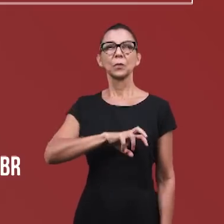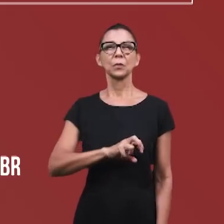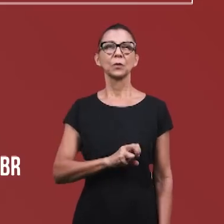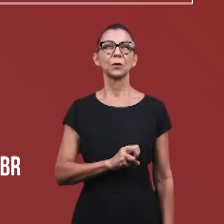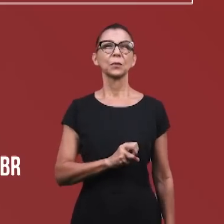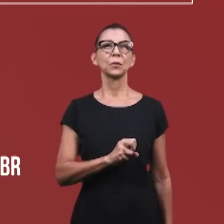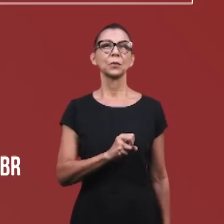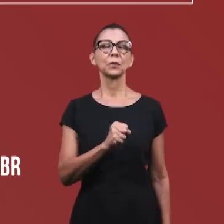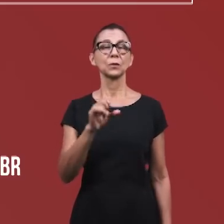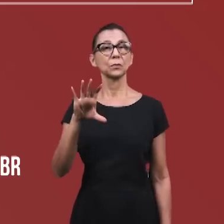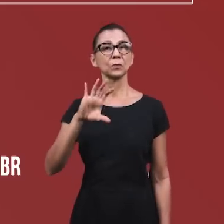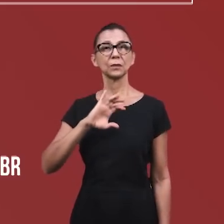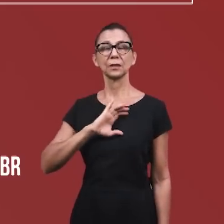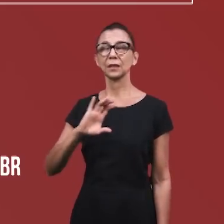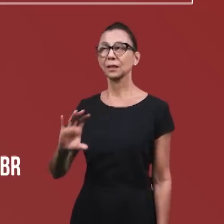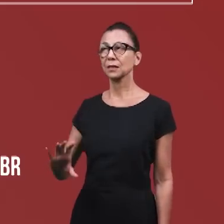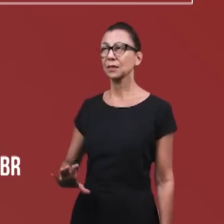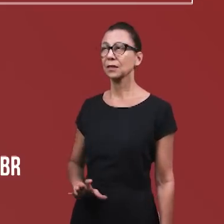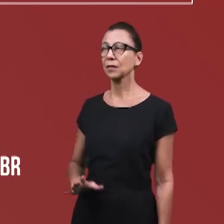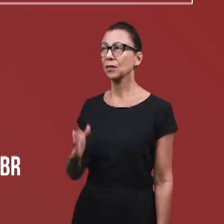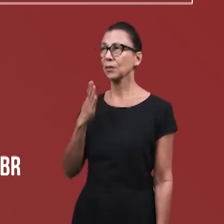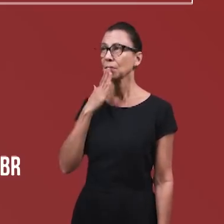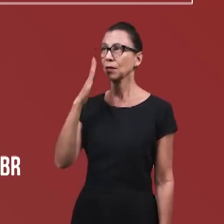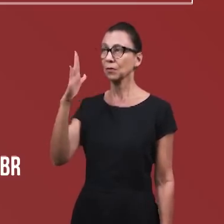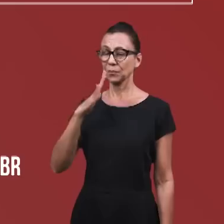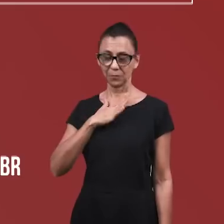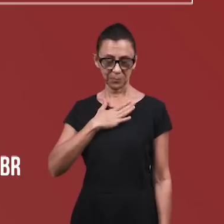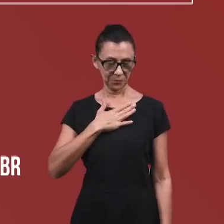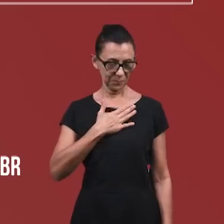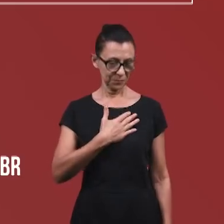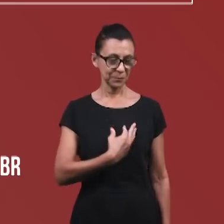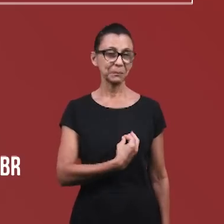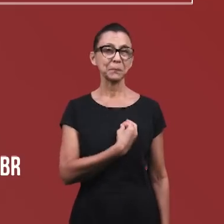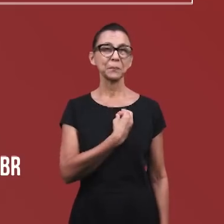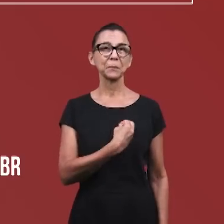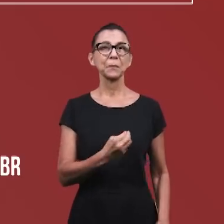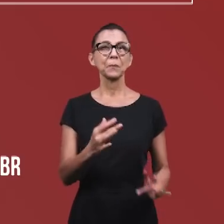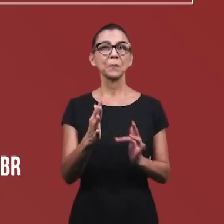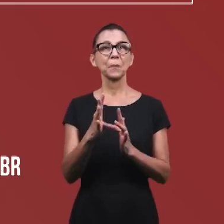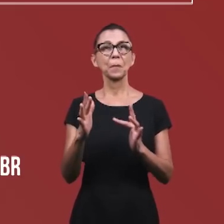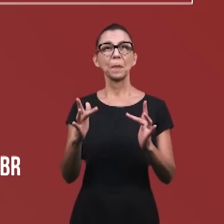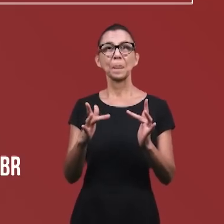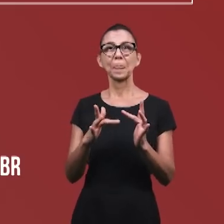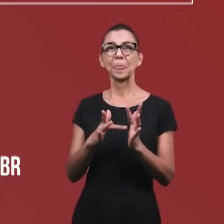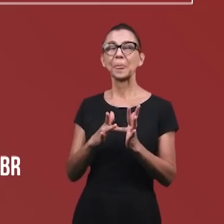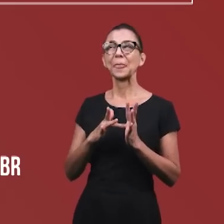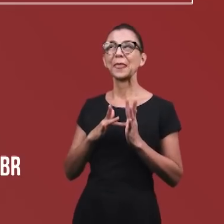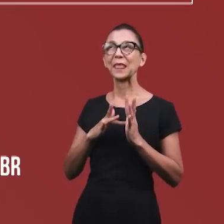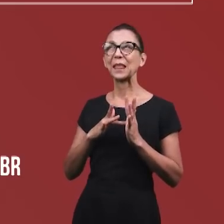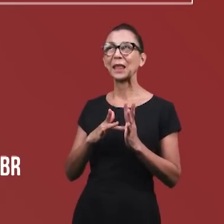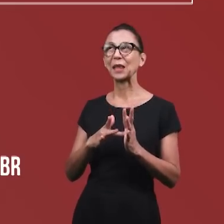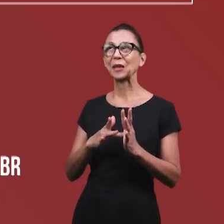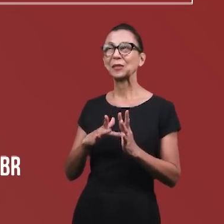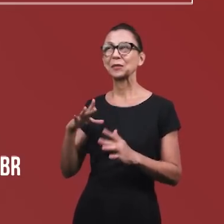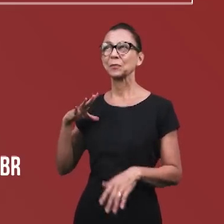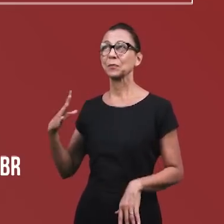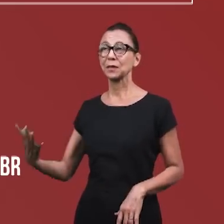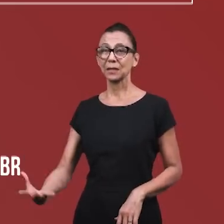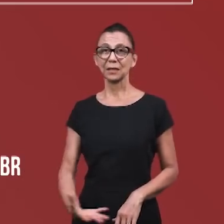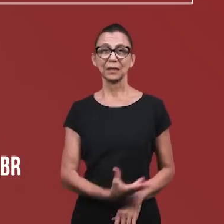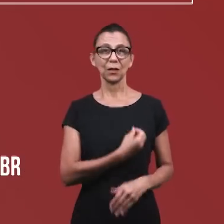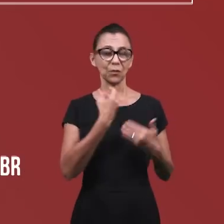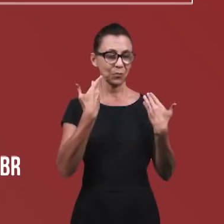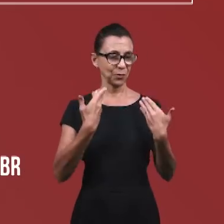que Cristo tem por mim. Jesus achou-me,